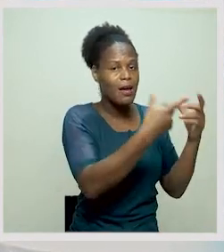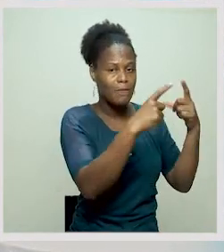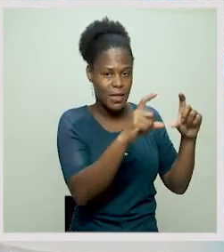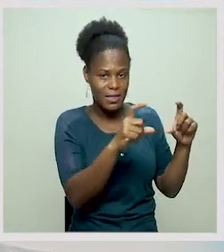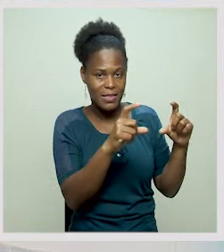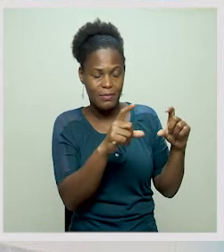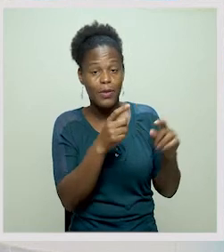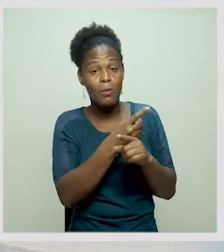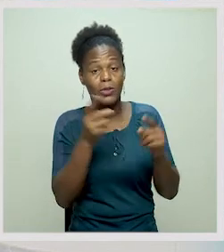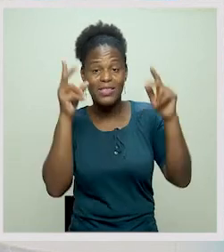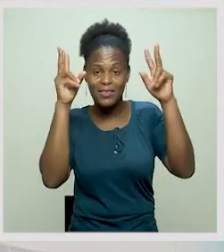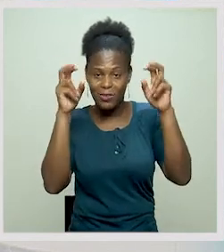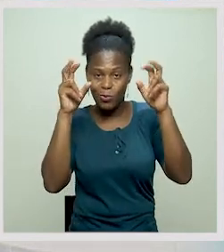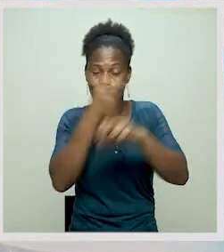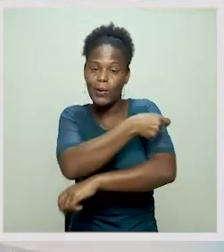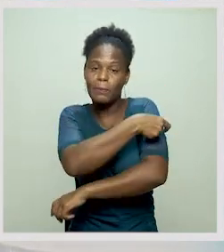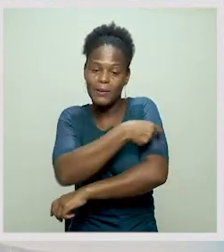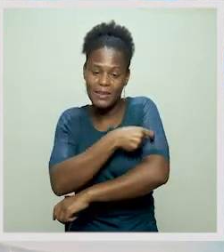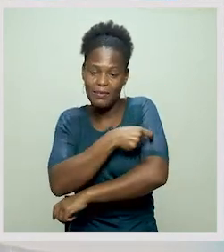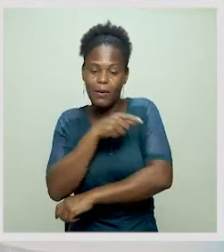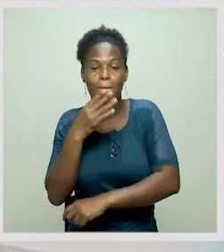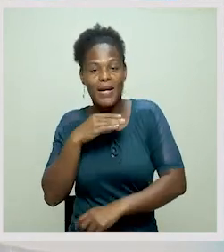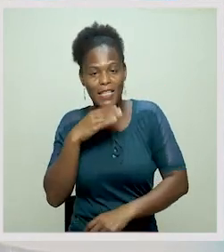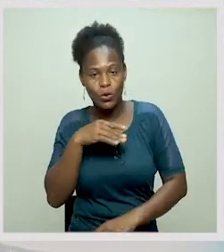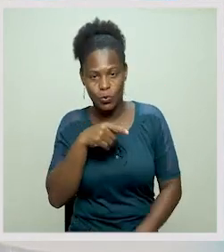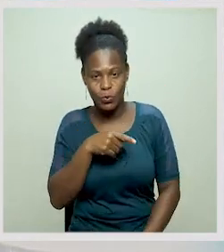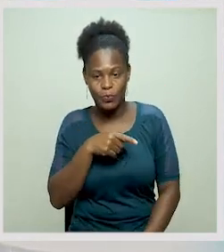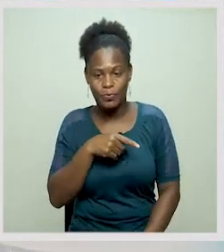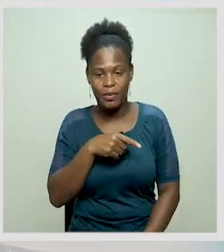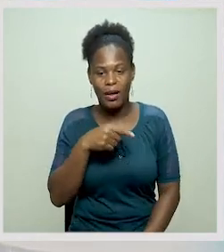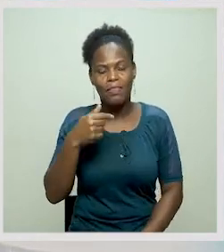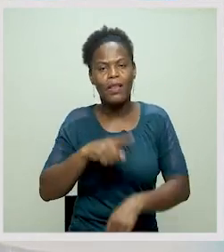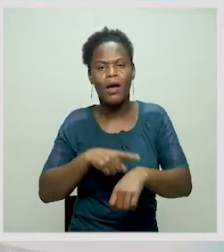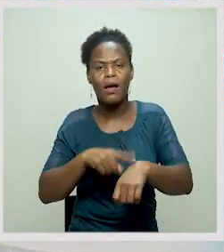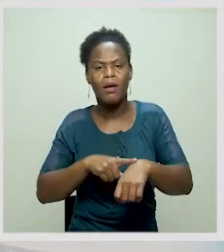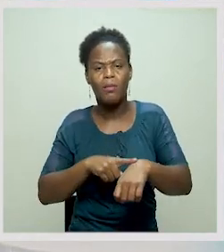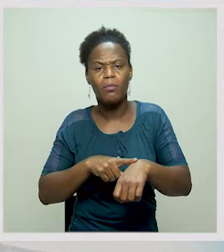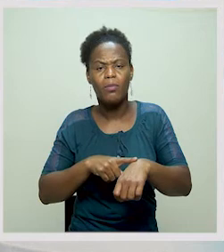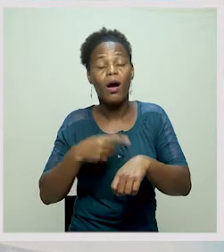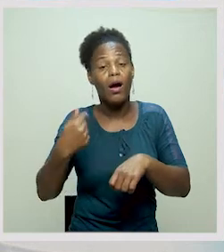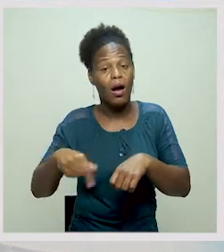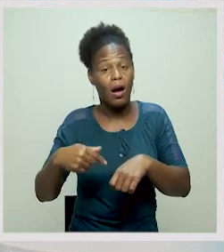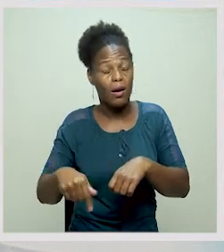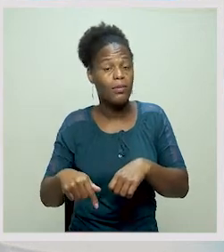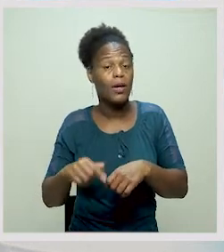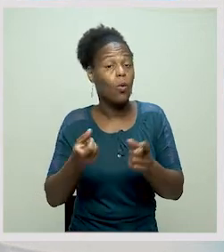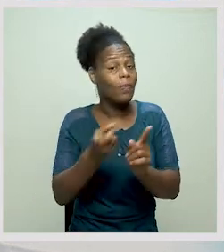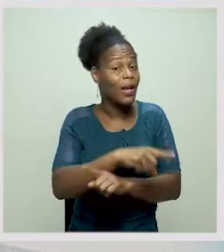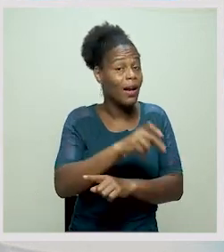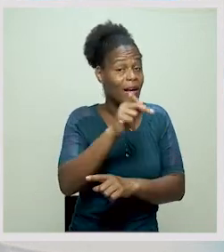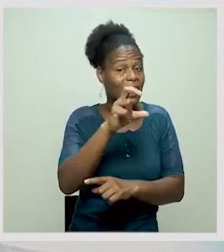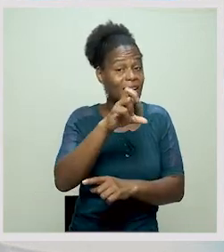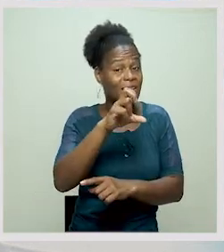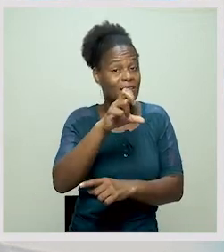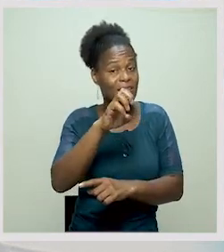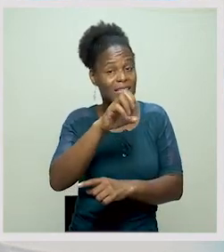Daí, o título representa este empréstimo, que tem uma duração definida, ao contrário das ações